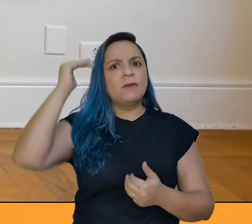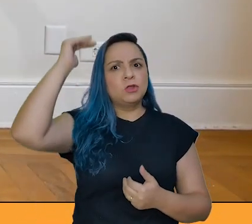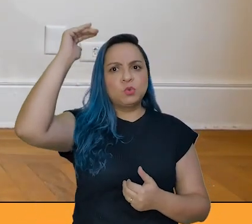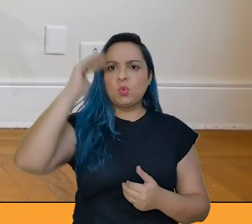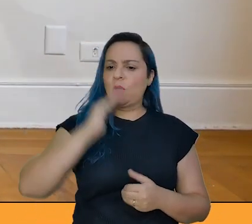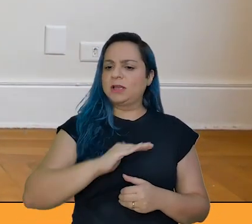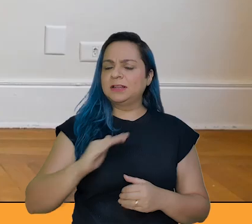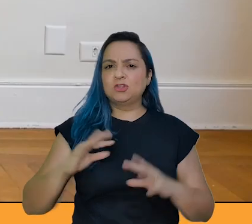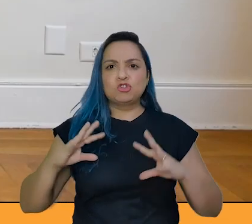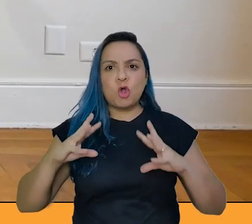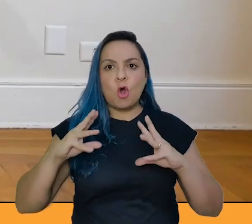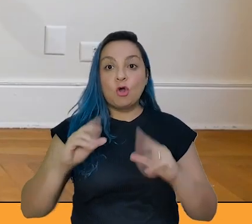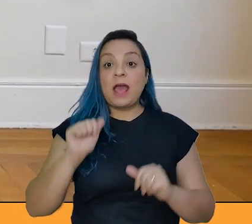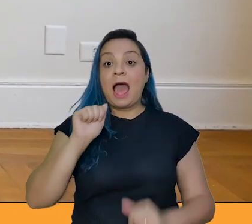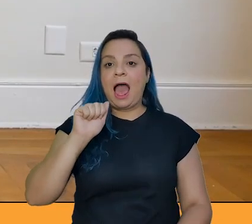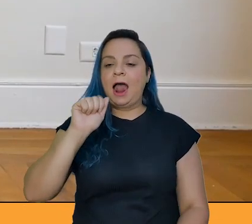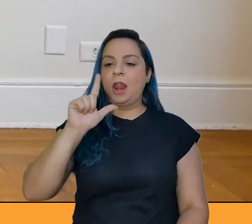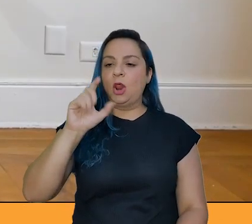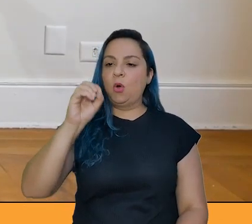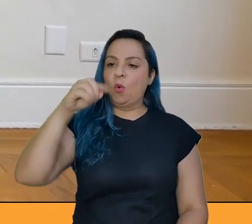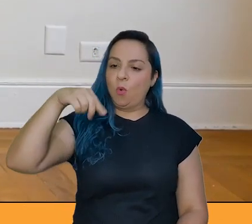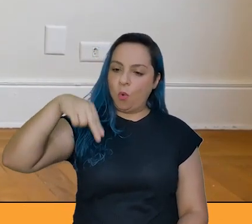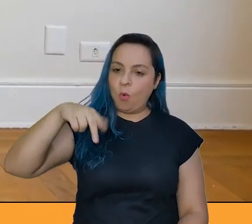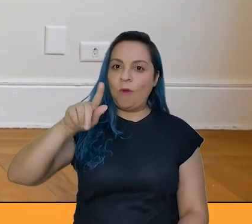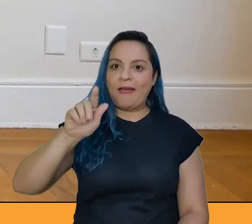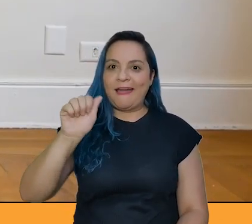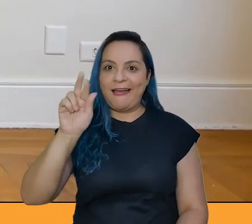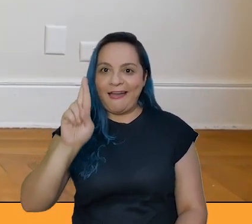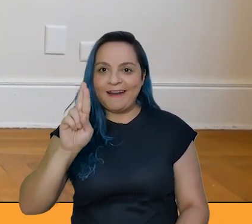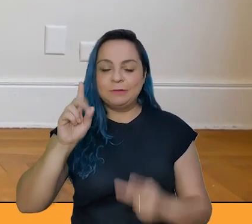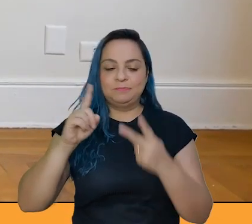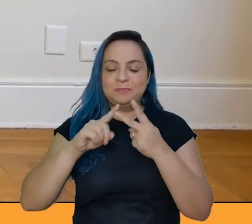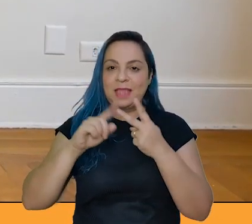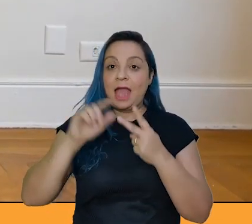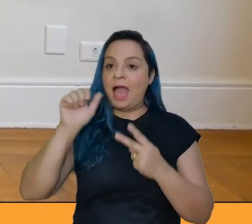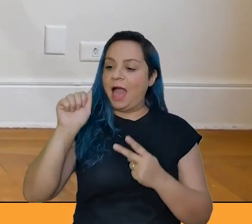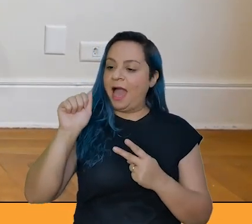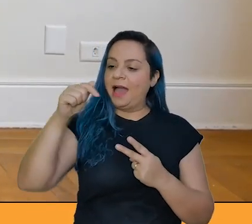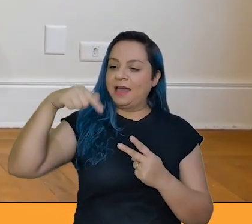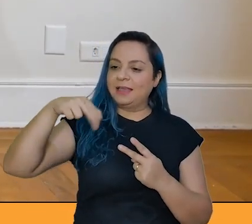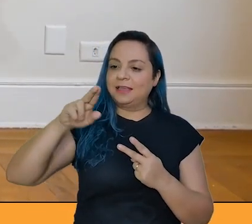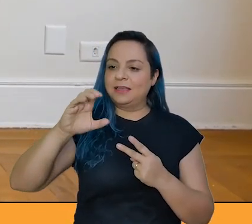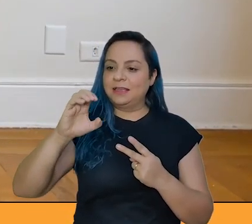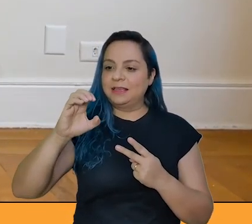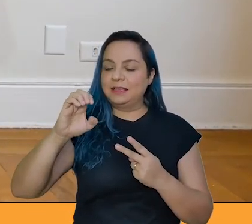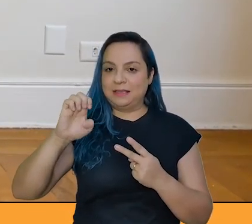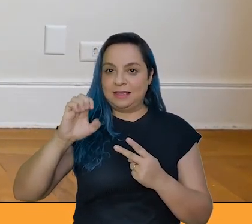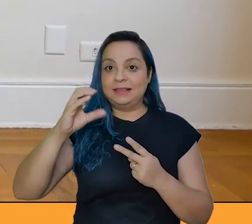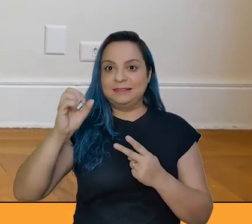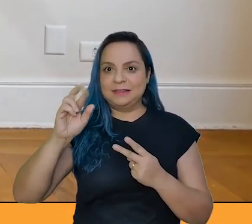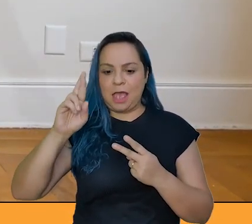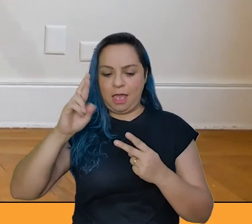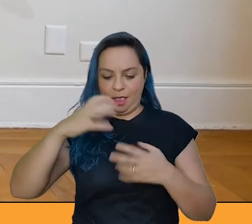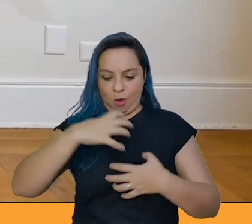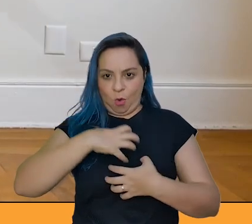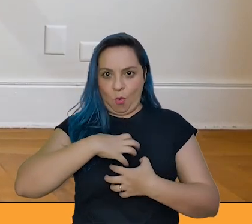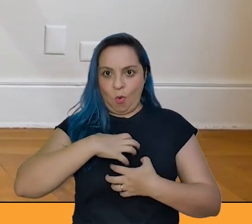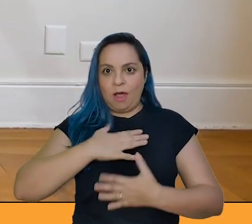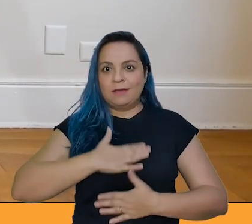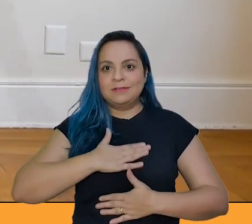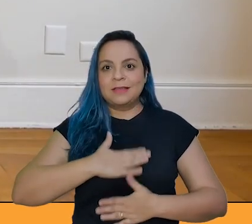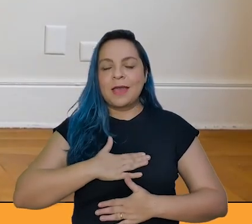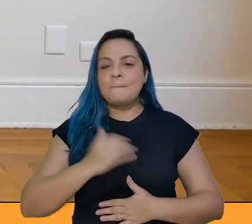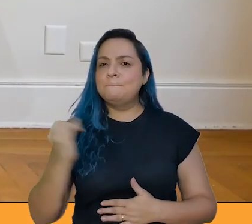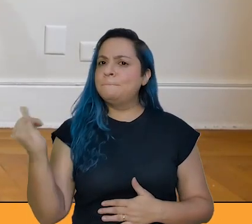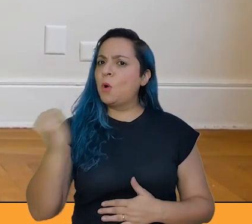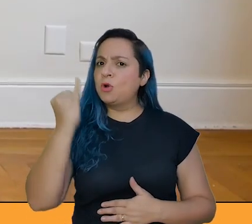todas as pessoas, alongar e aquecer o corpo é essencial, não só para uma prática de dança, mas para qualquer coisa que a gente for